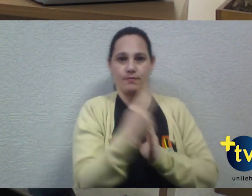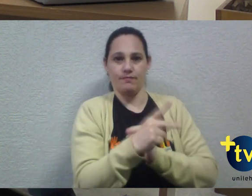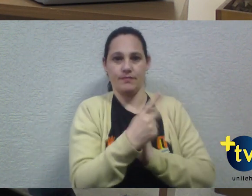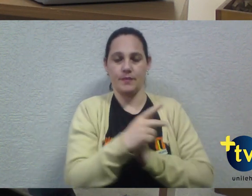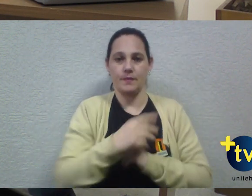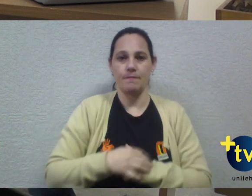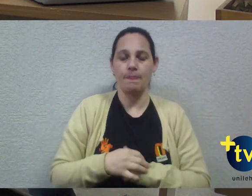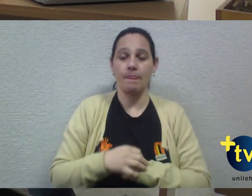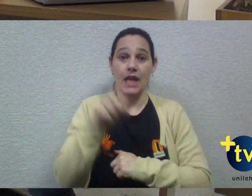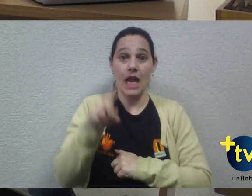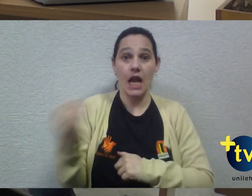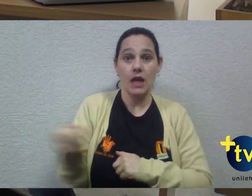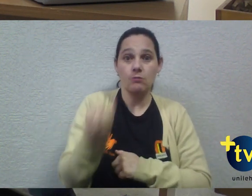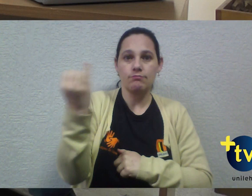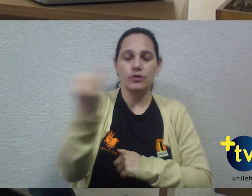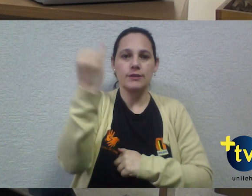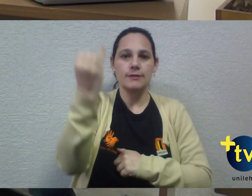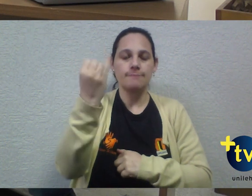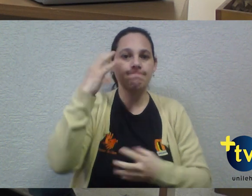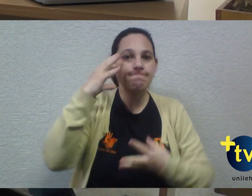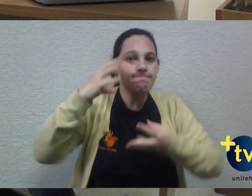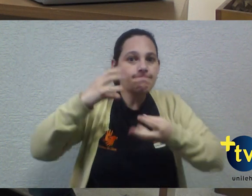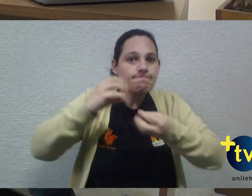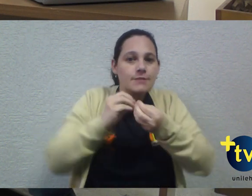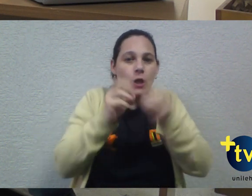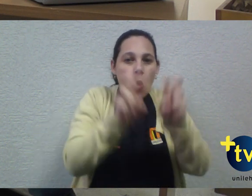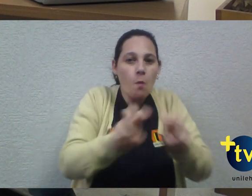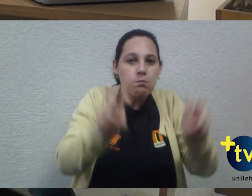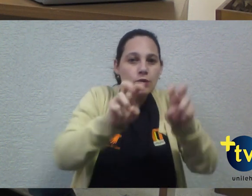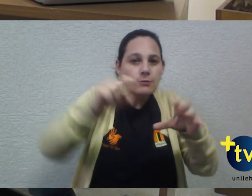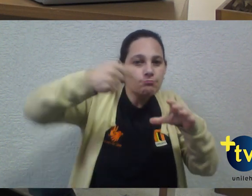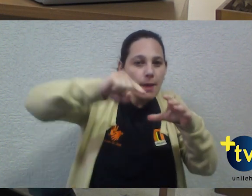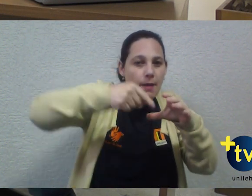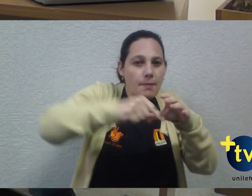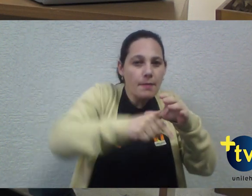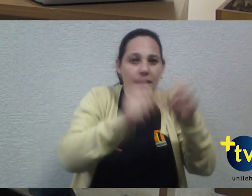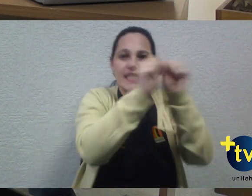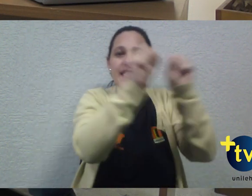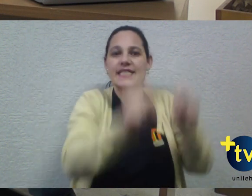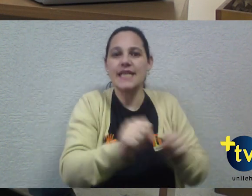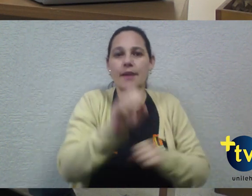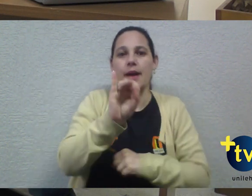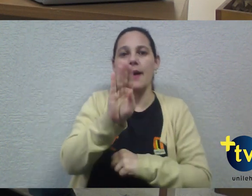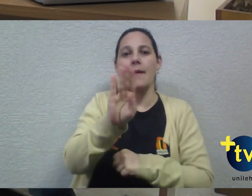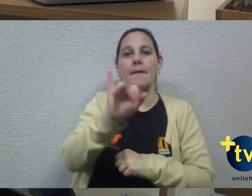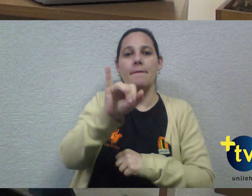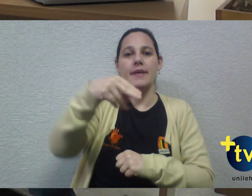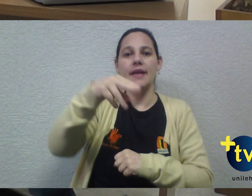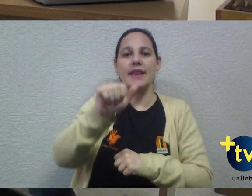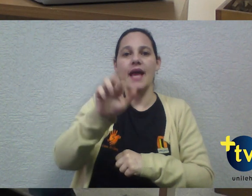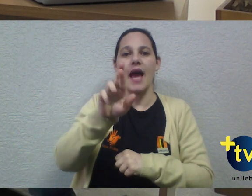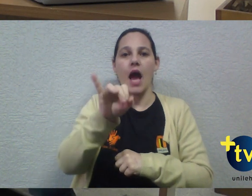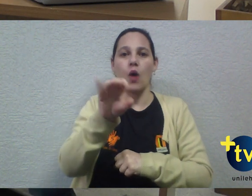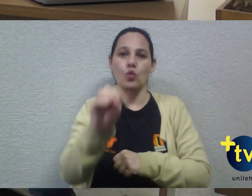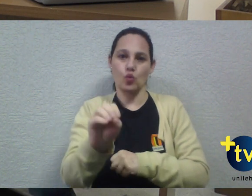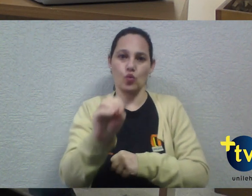consegue entender como que a linguagem dos computadores funciona, né? Desde o sistema binário até uma lógica simples de